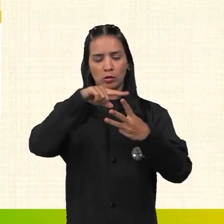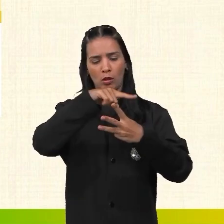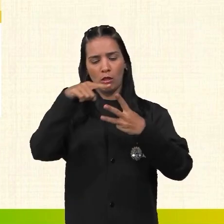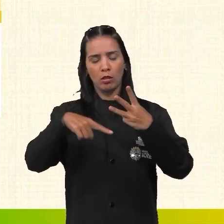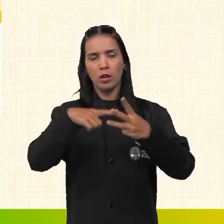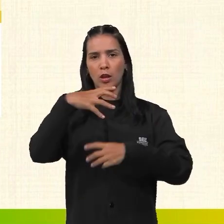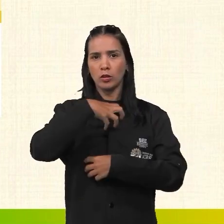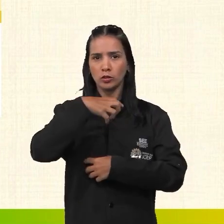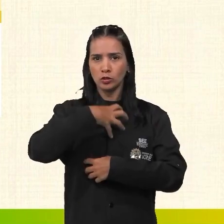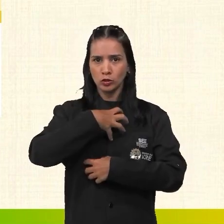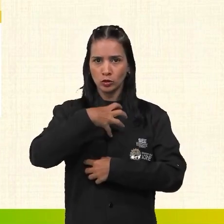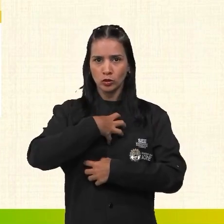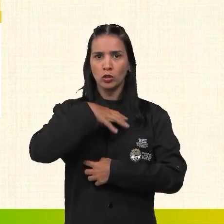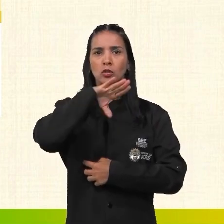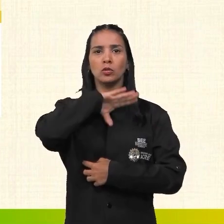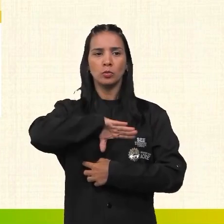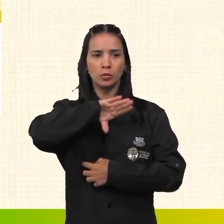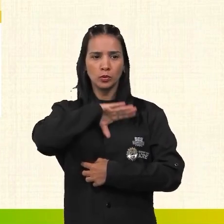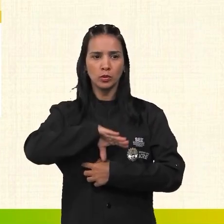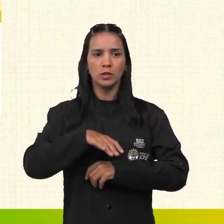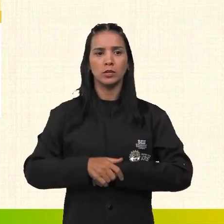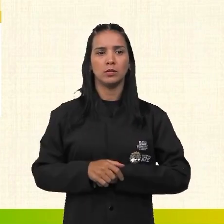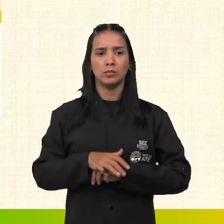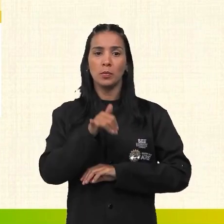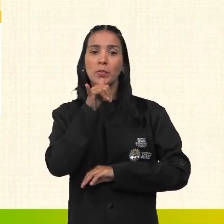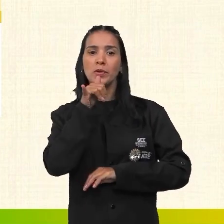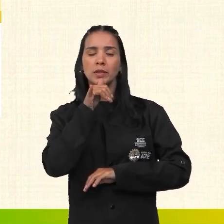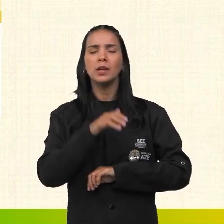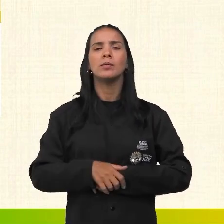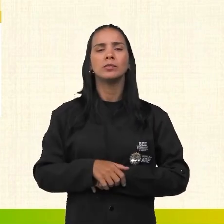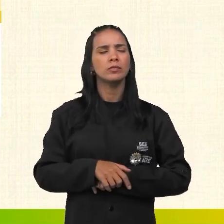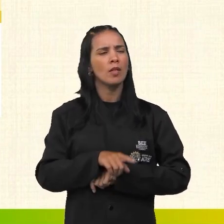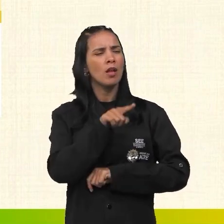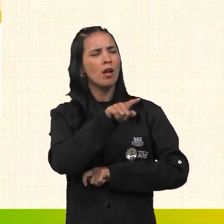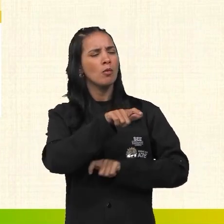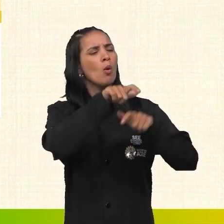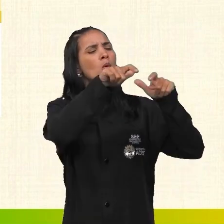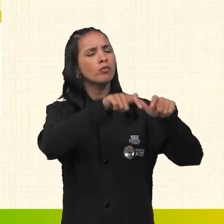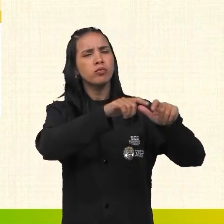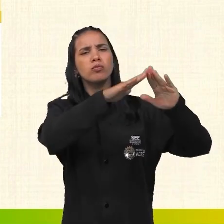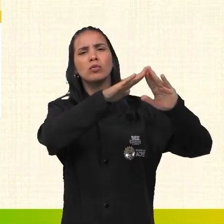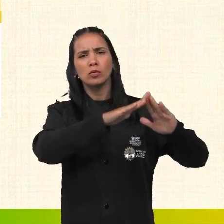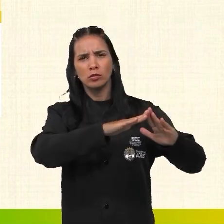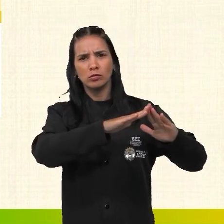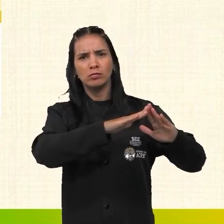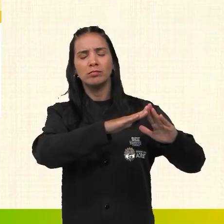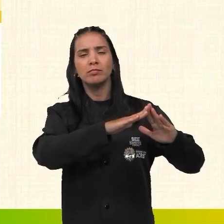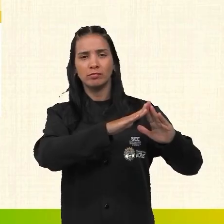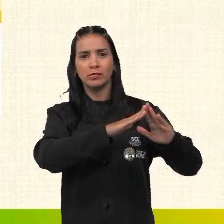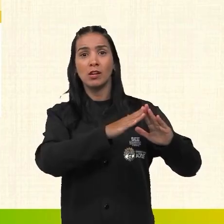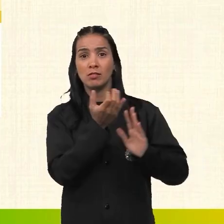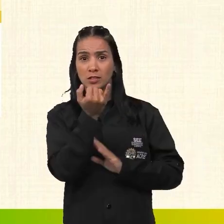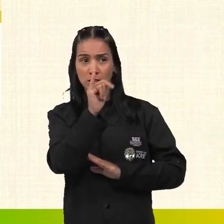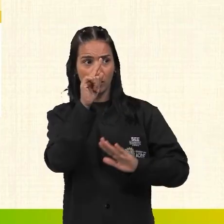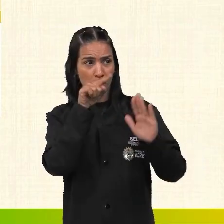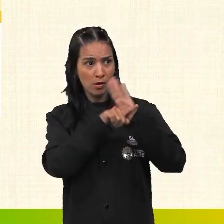o primeiro aqui, where do you live? Onde você mora? Então, eu estou querendo saber sobre